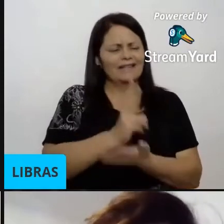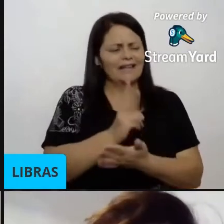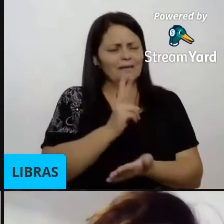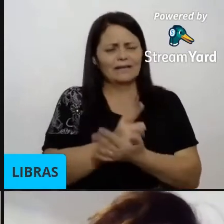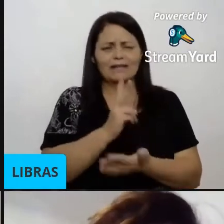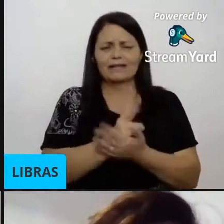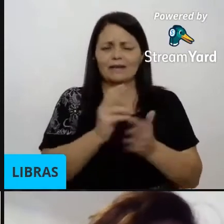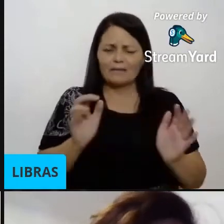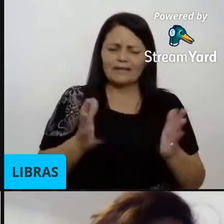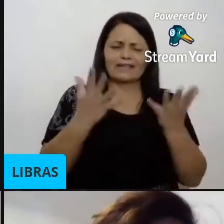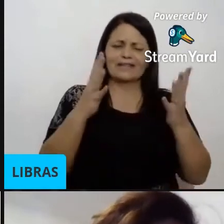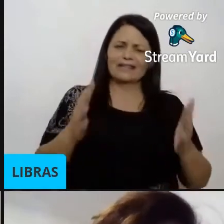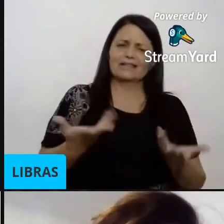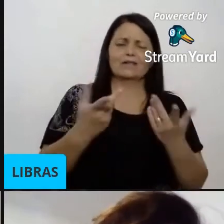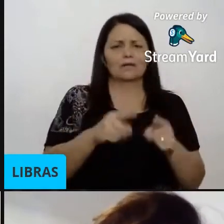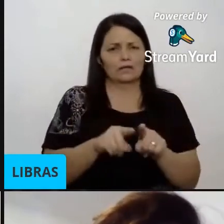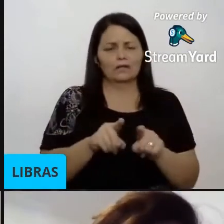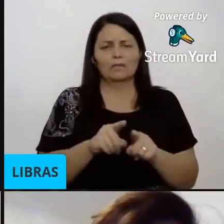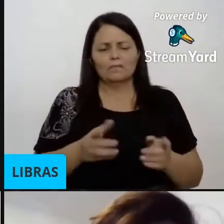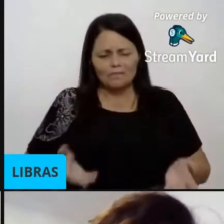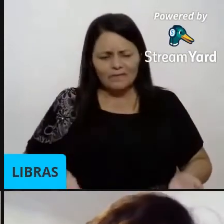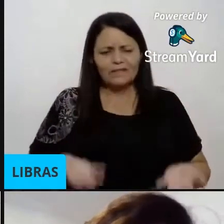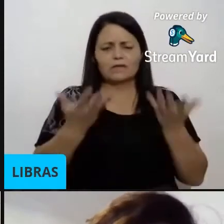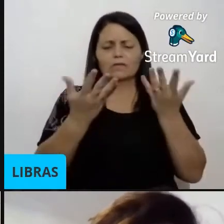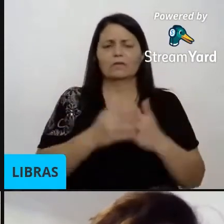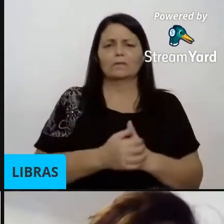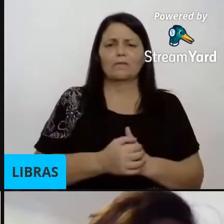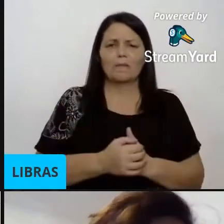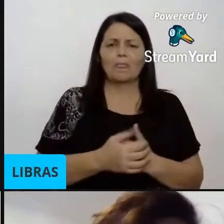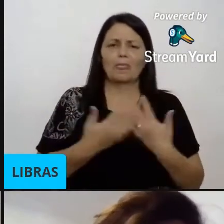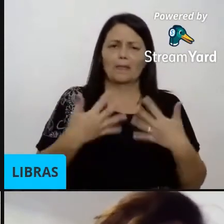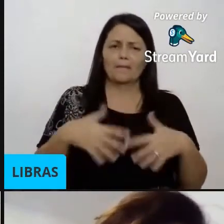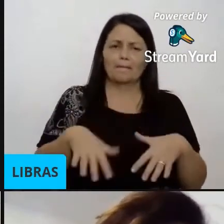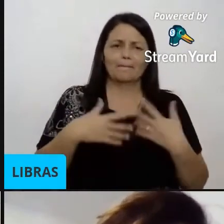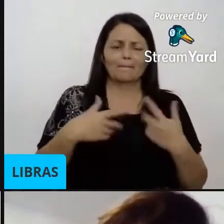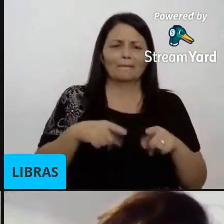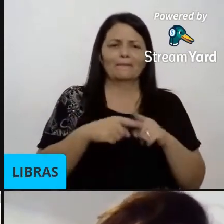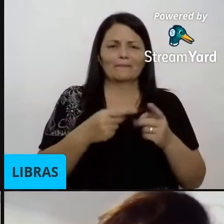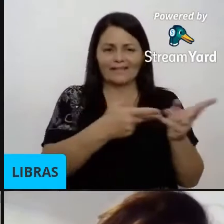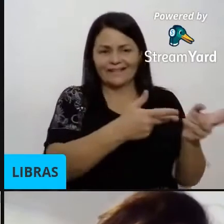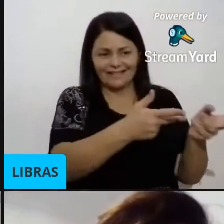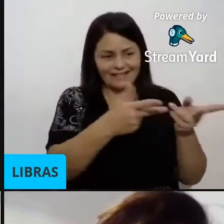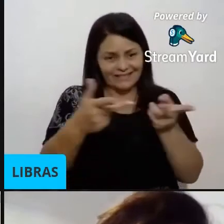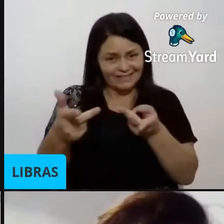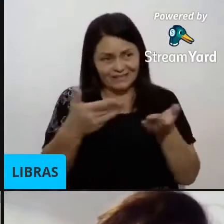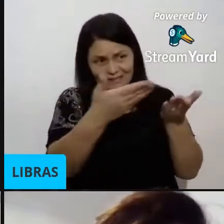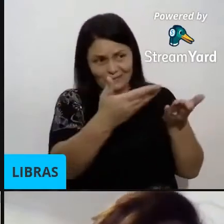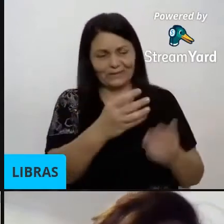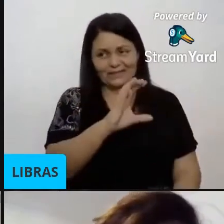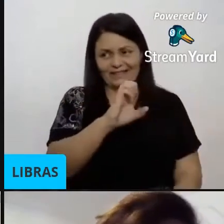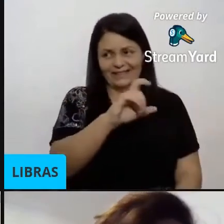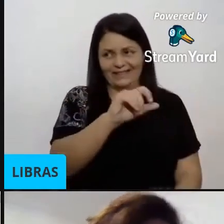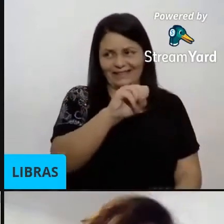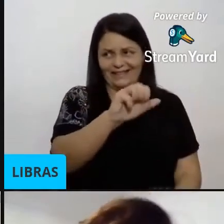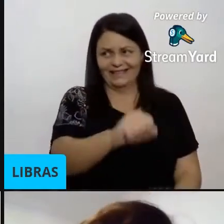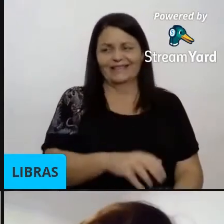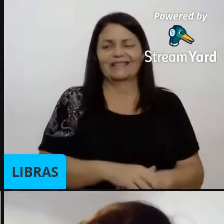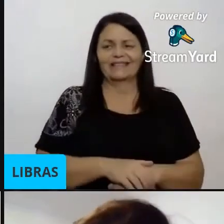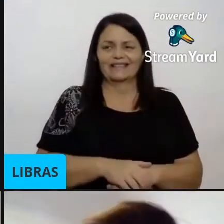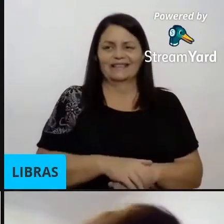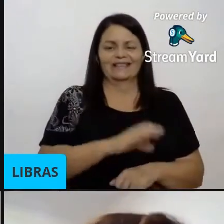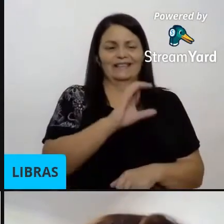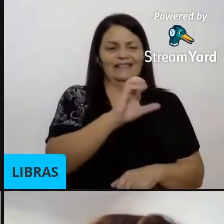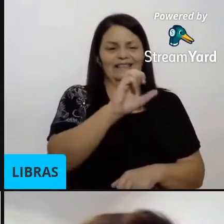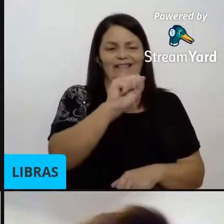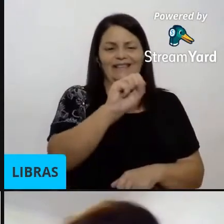me incentiva, e me incentivou muito no convite para o senhor, doutor César. Pois é. Vocês